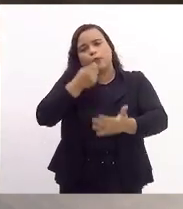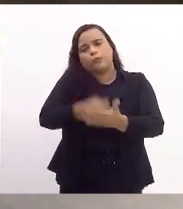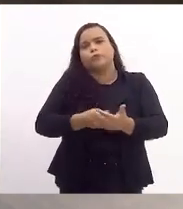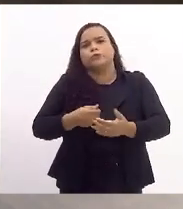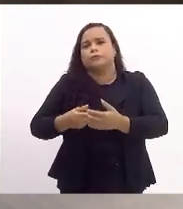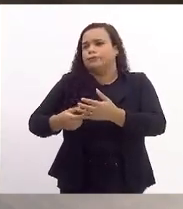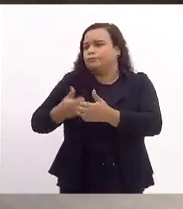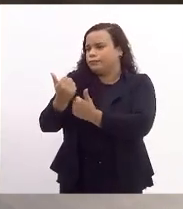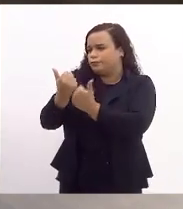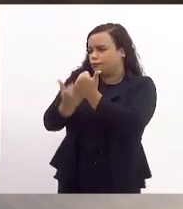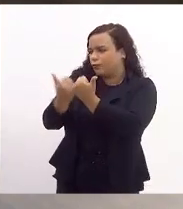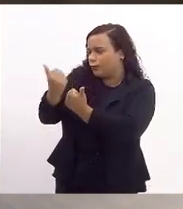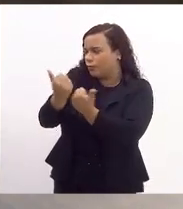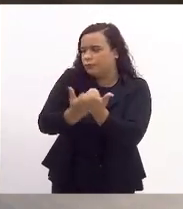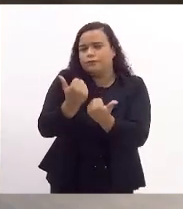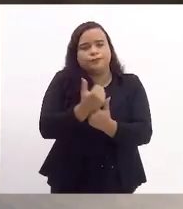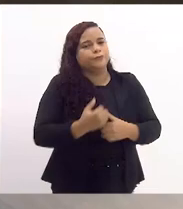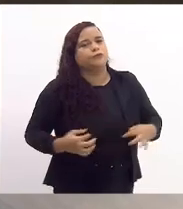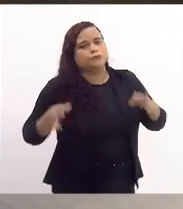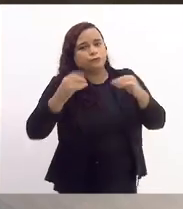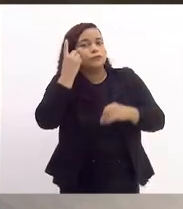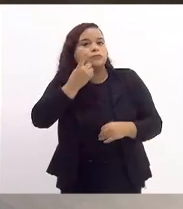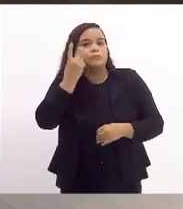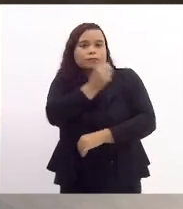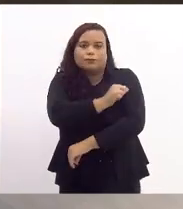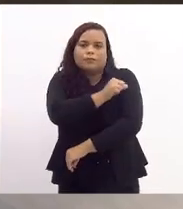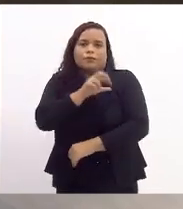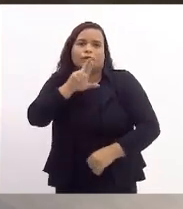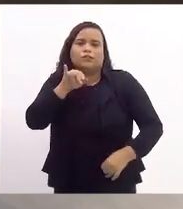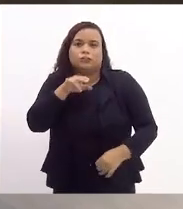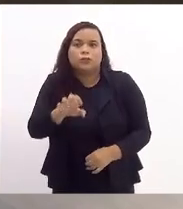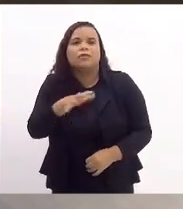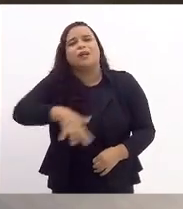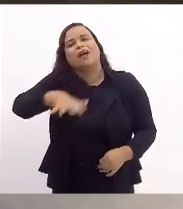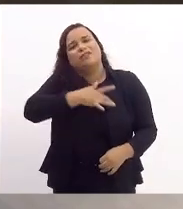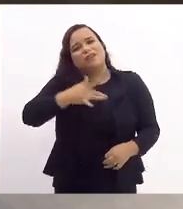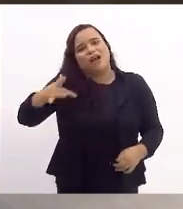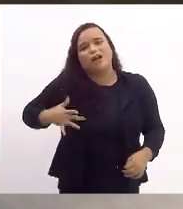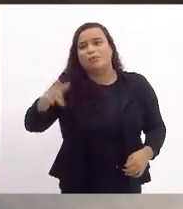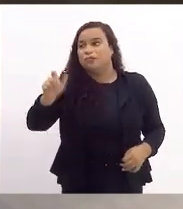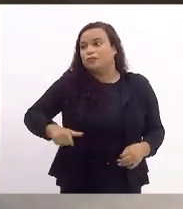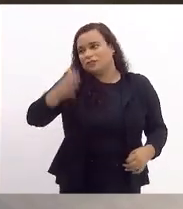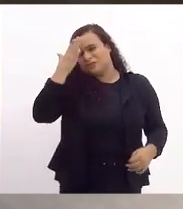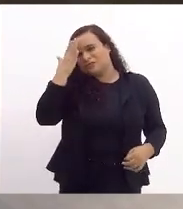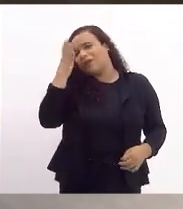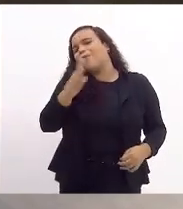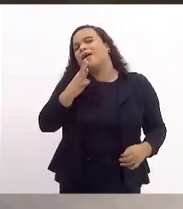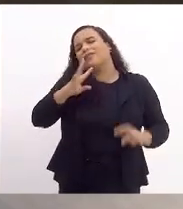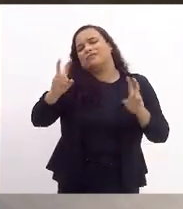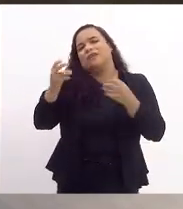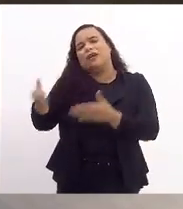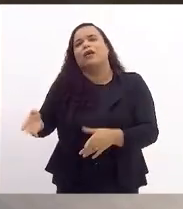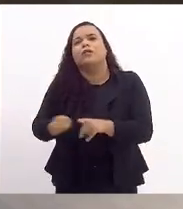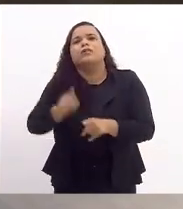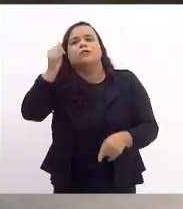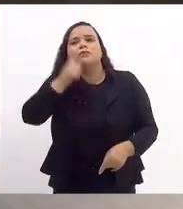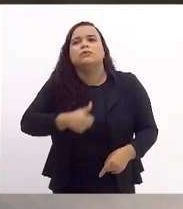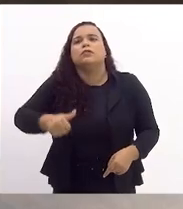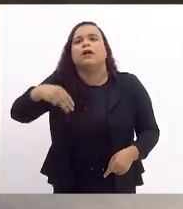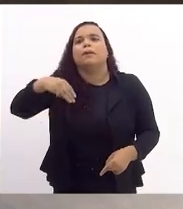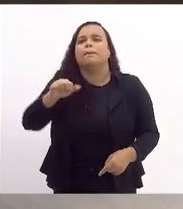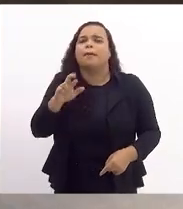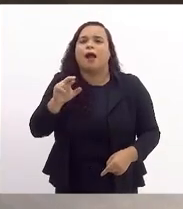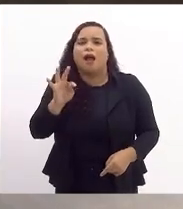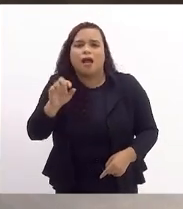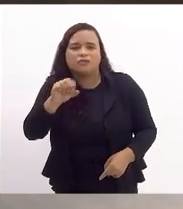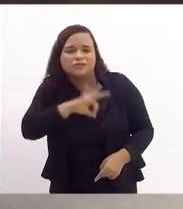em matizes de primeira Regina na saúde que é basta conhecedora do tema deputada Martha Rocha que Preside a comissão